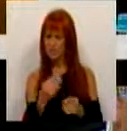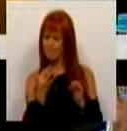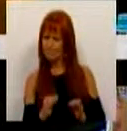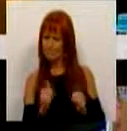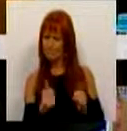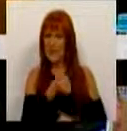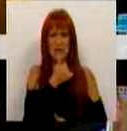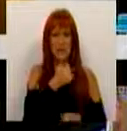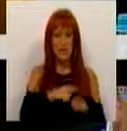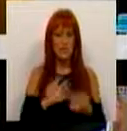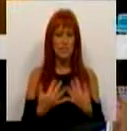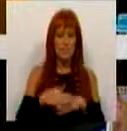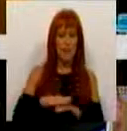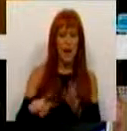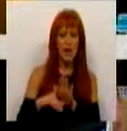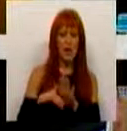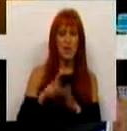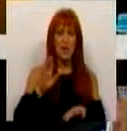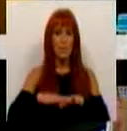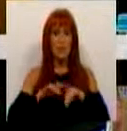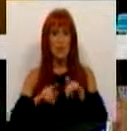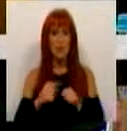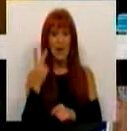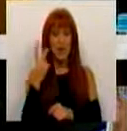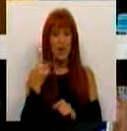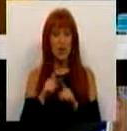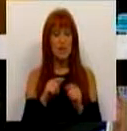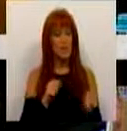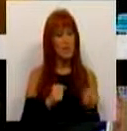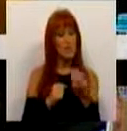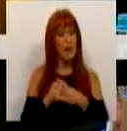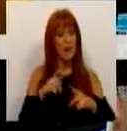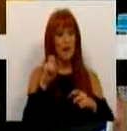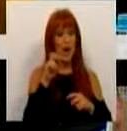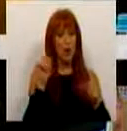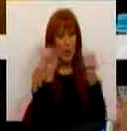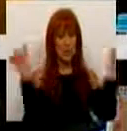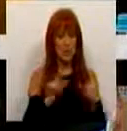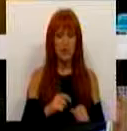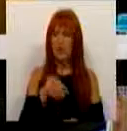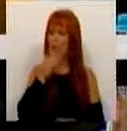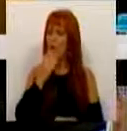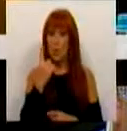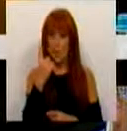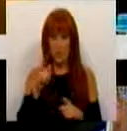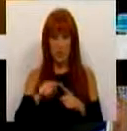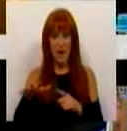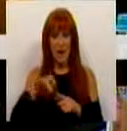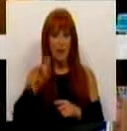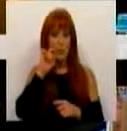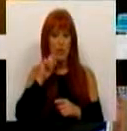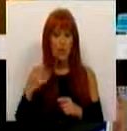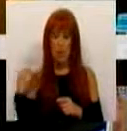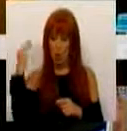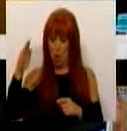das decisões que integram a lei em relação a 2 destes conjuntos de ecossistemas. Falo, 1, das áreas de proteção